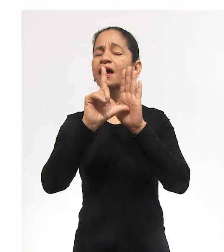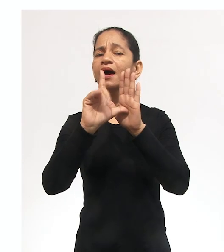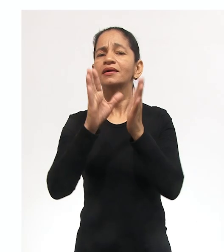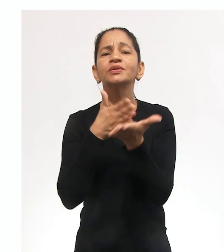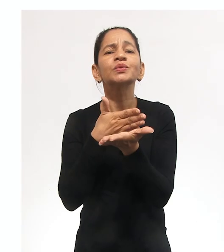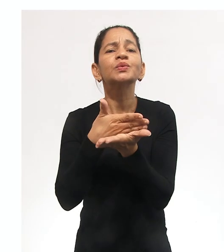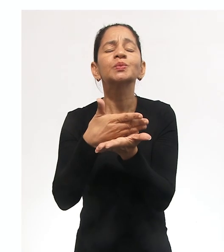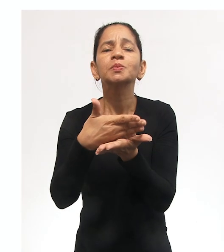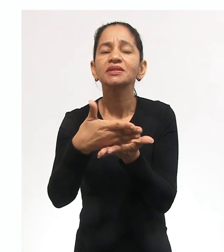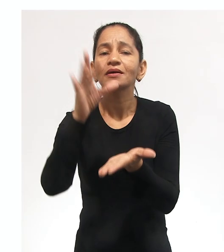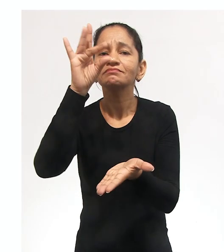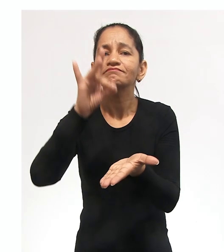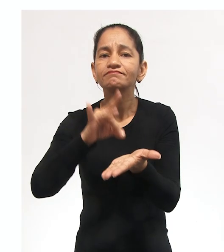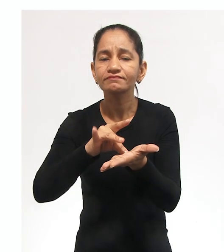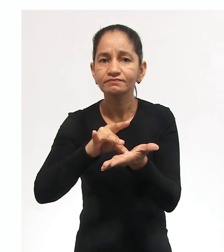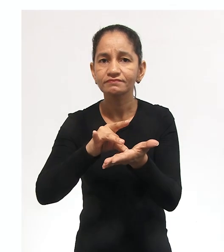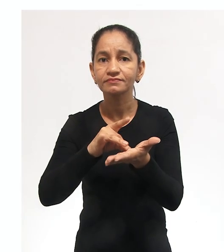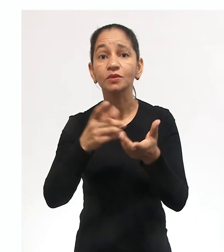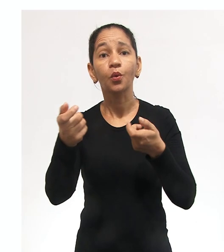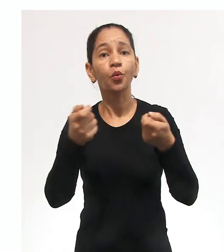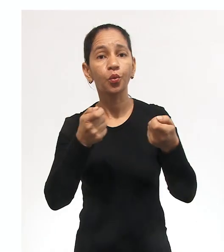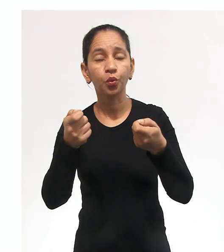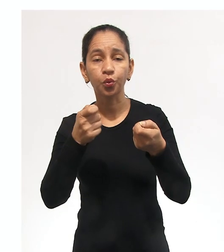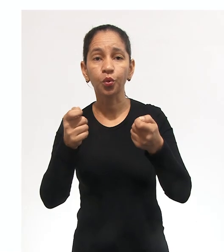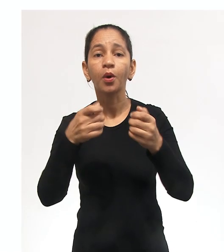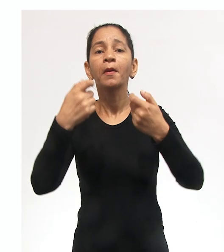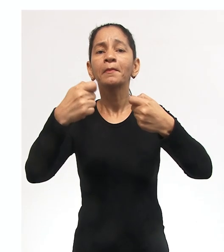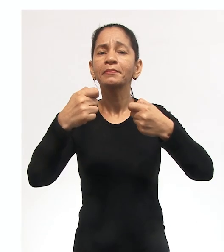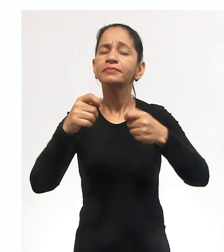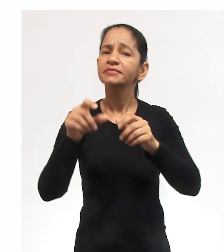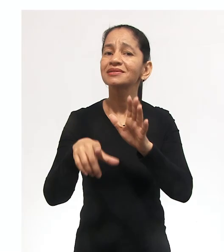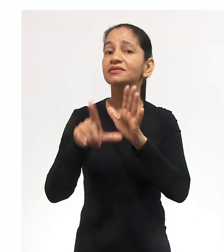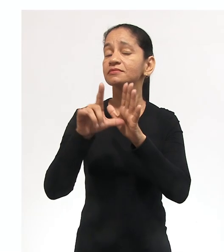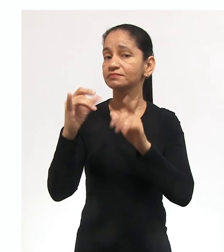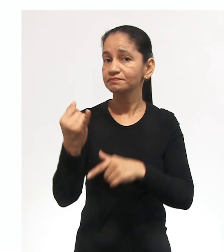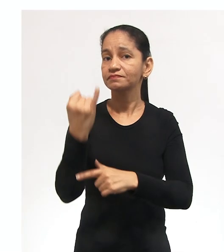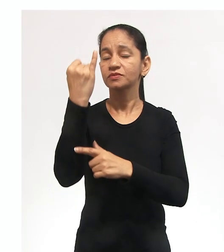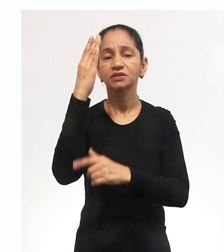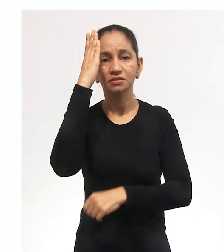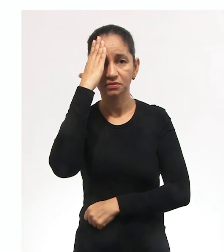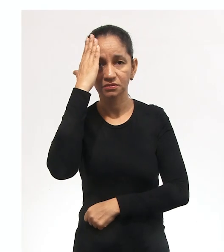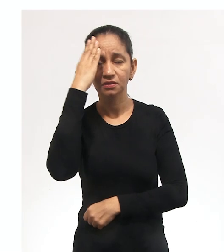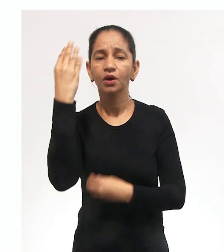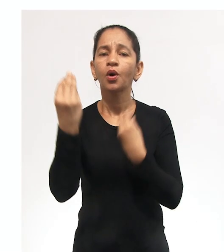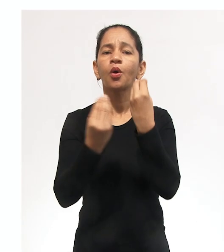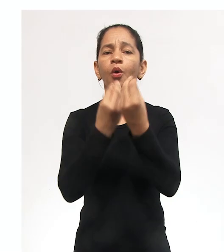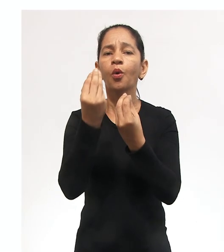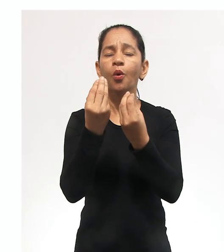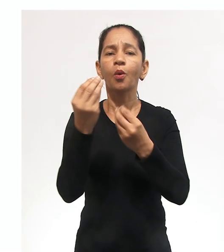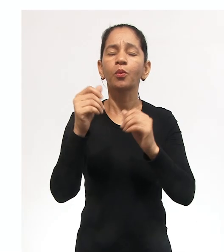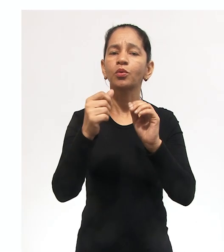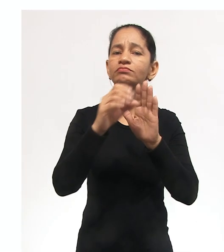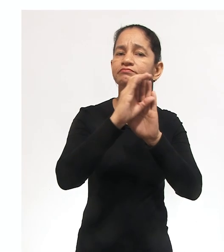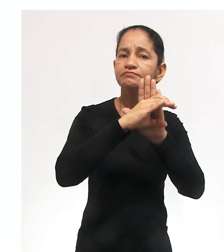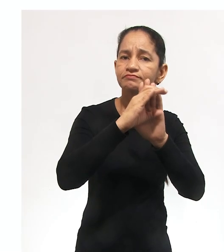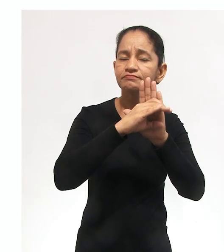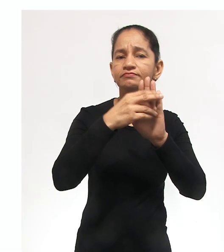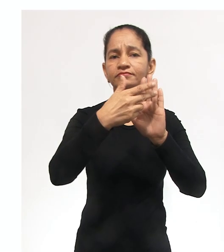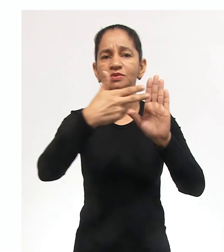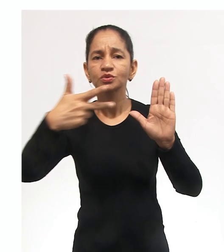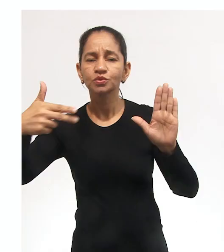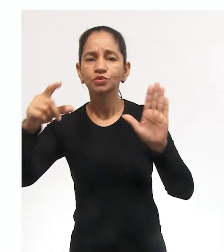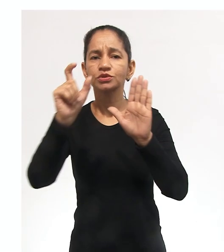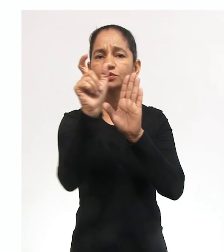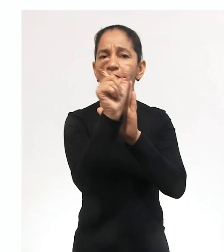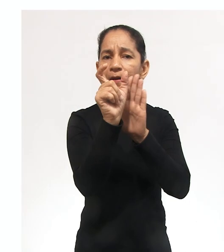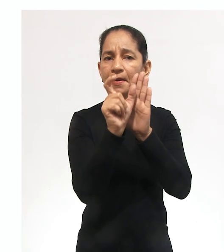começar a trabalhar de fato, né, com a questão do controle administrativo, é importante nós entendermos, né, algumas definições, algumas